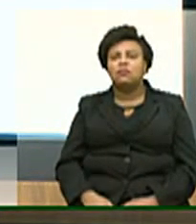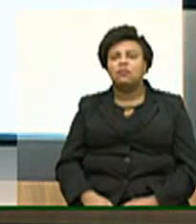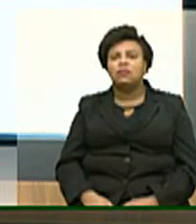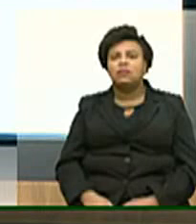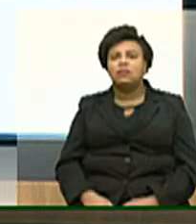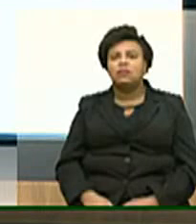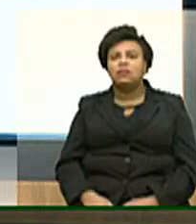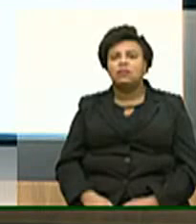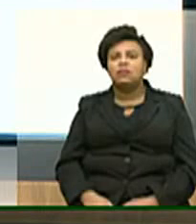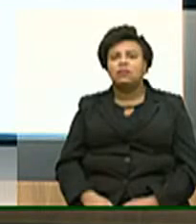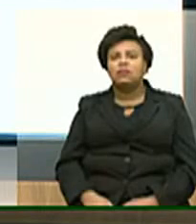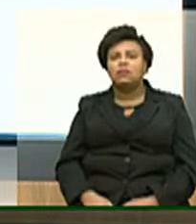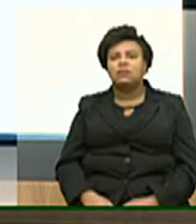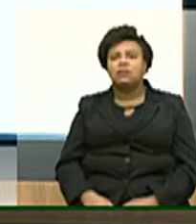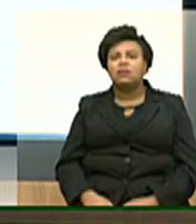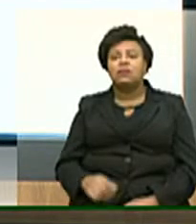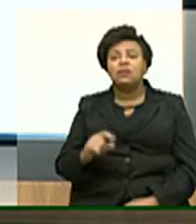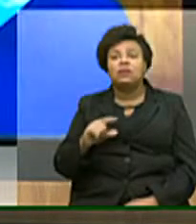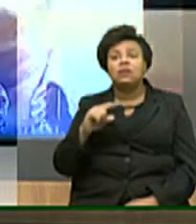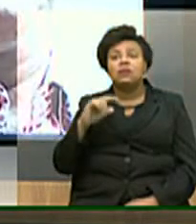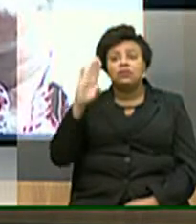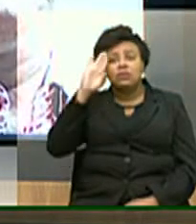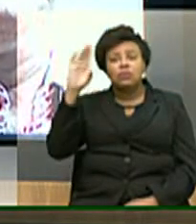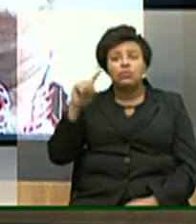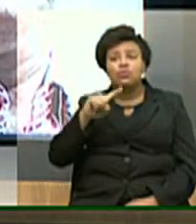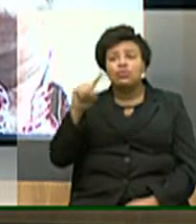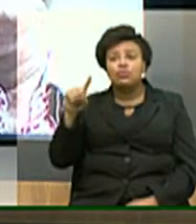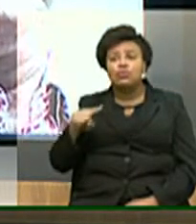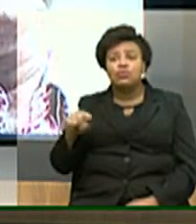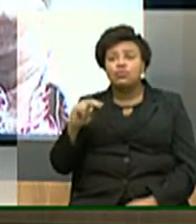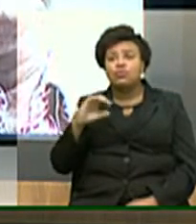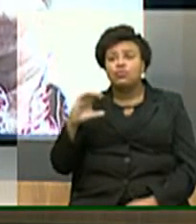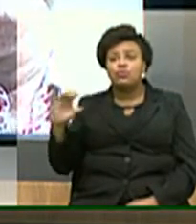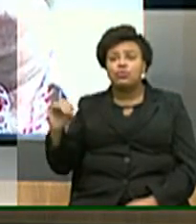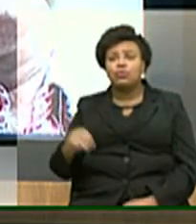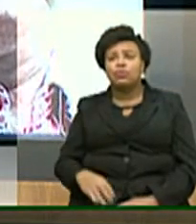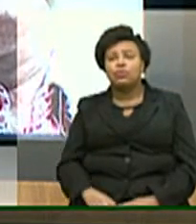Deputado Tenente Coronel Zucco.